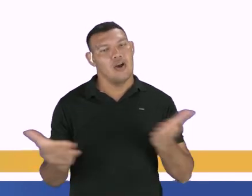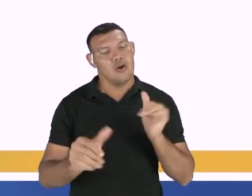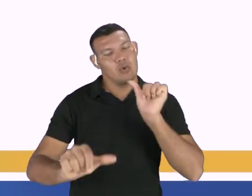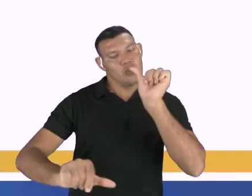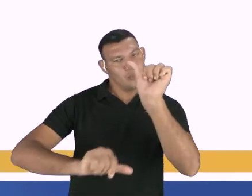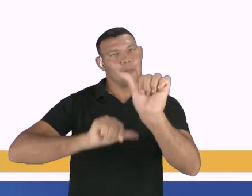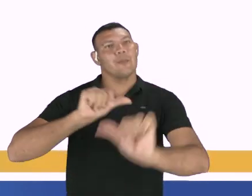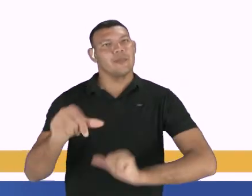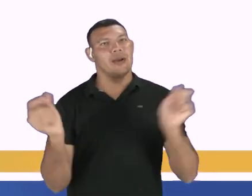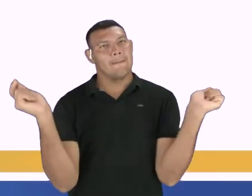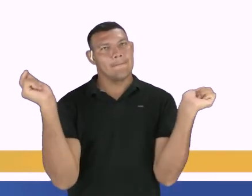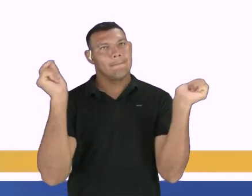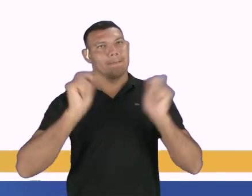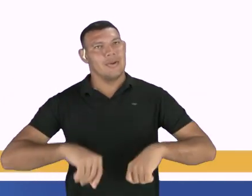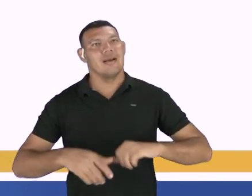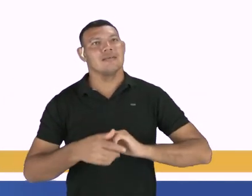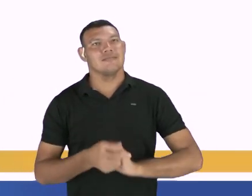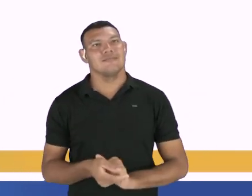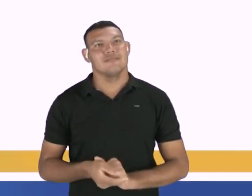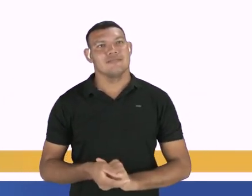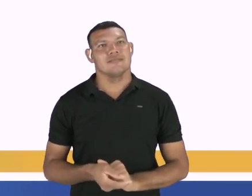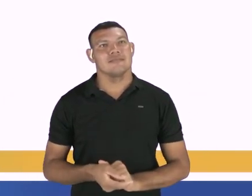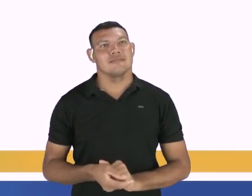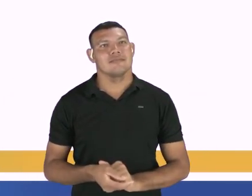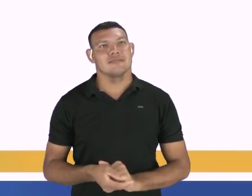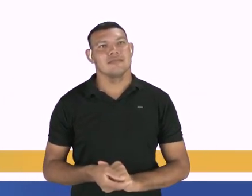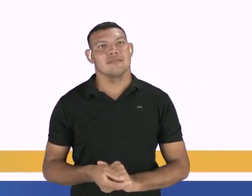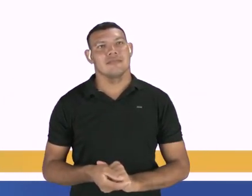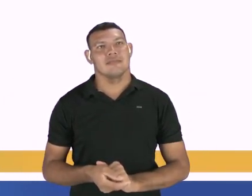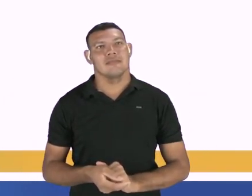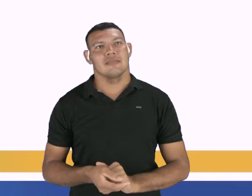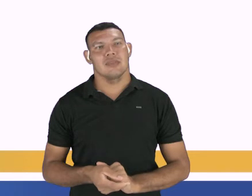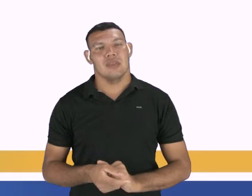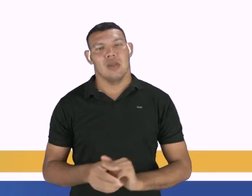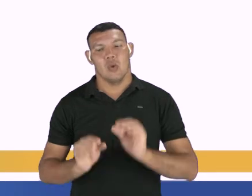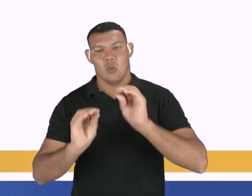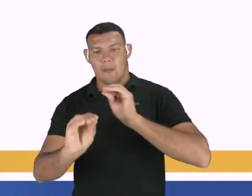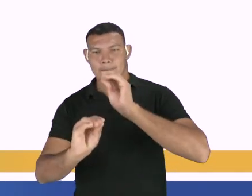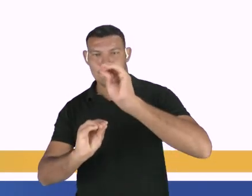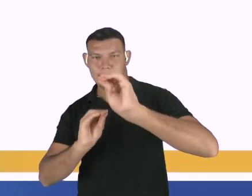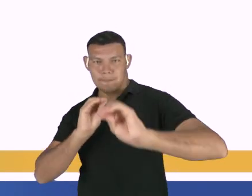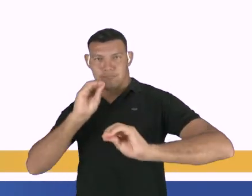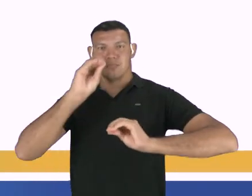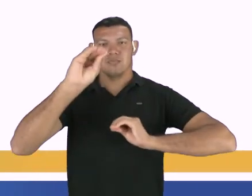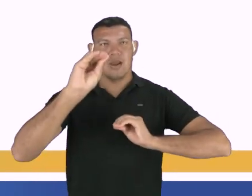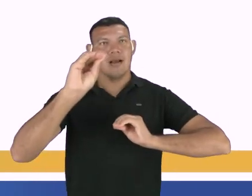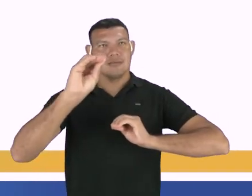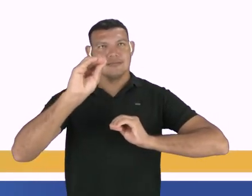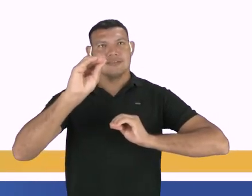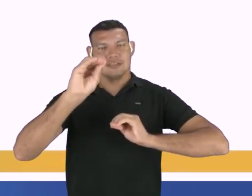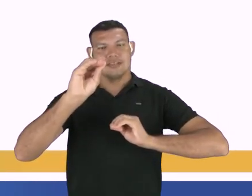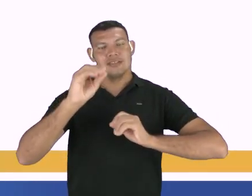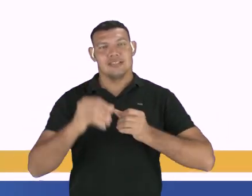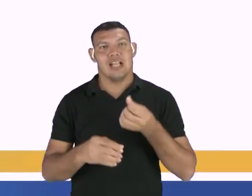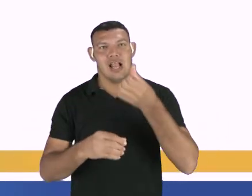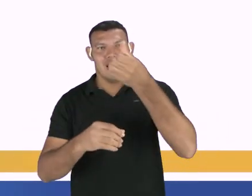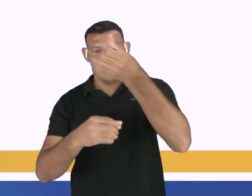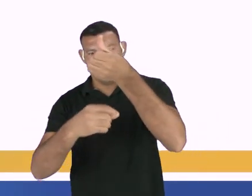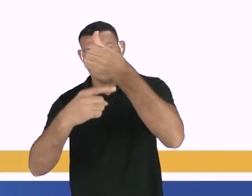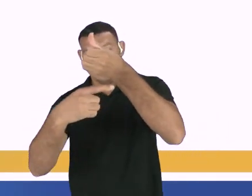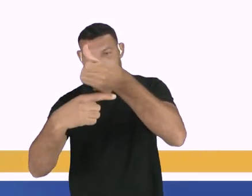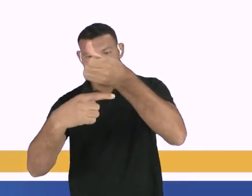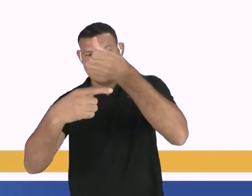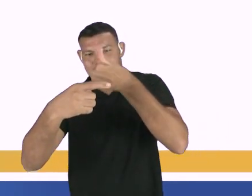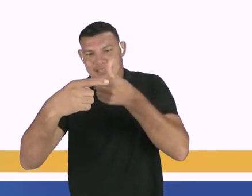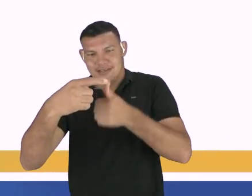inversão. A inversão é pegar o denominador 1, jogar para o numerador, e pegar o numerador 6 vai para o denominador. Então,